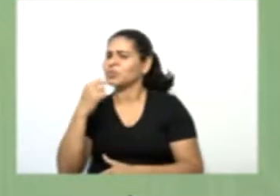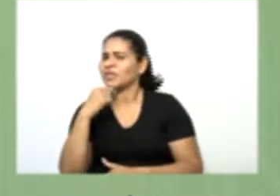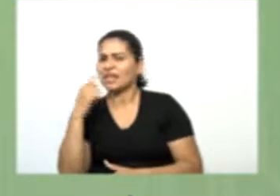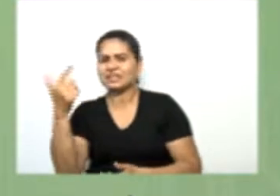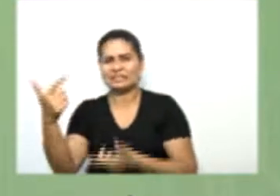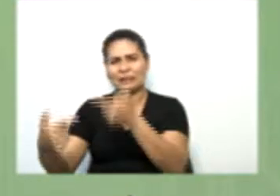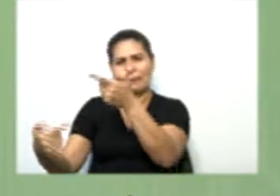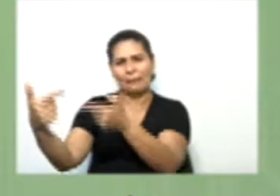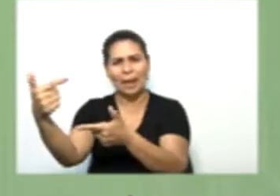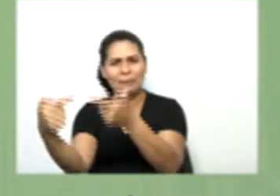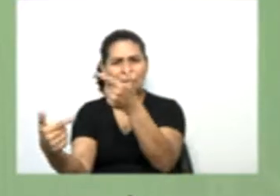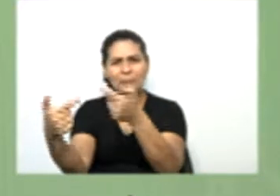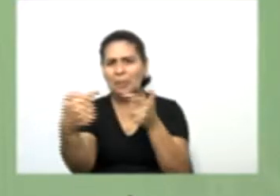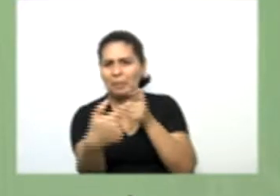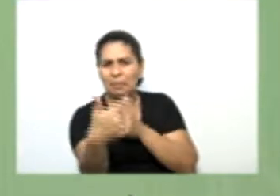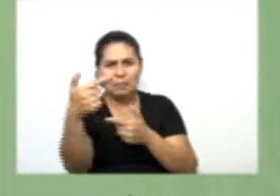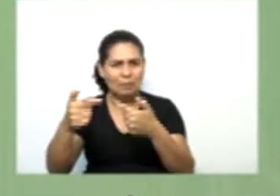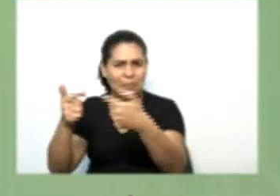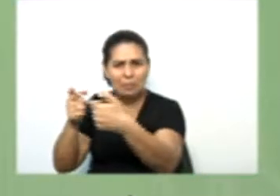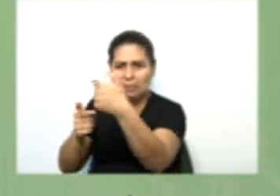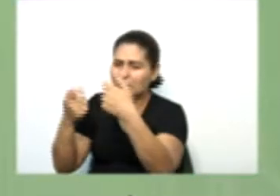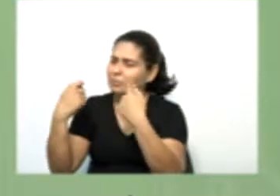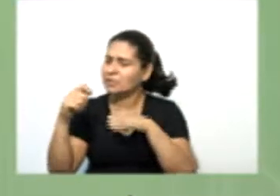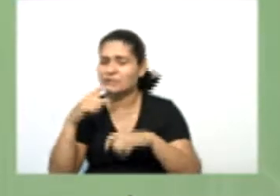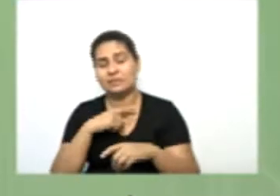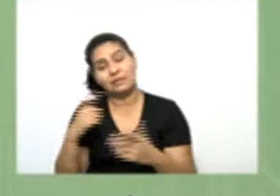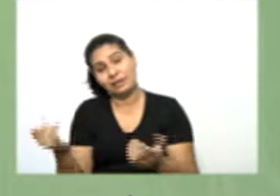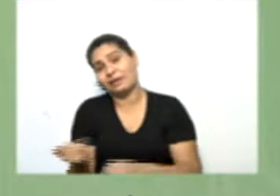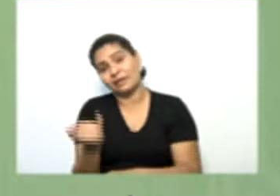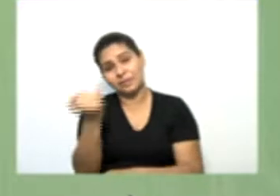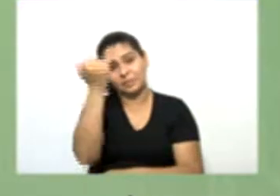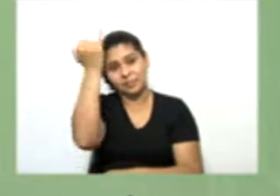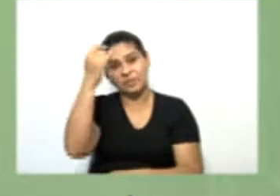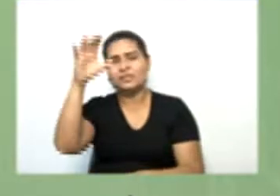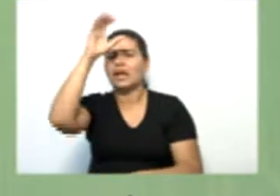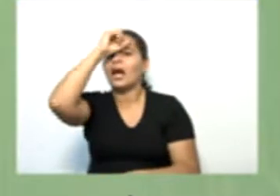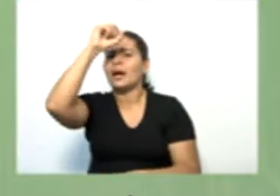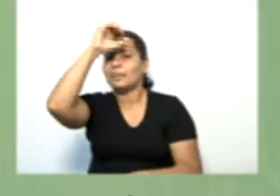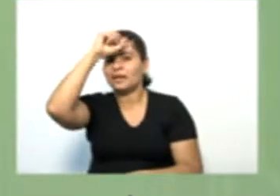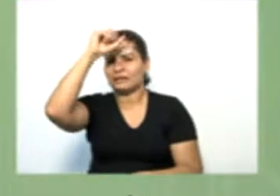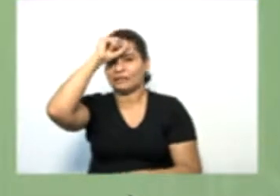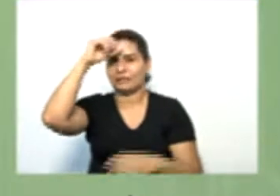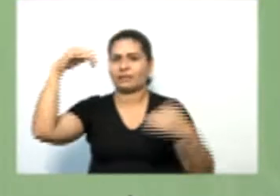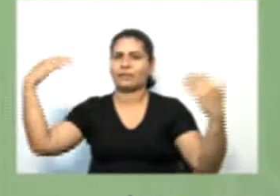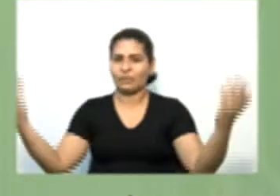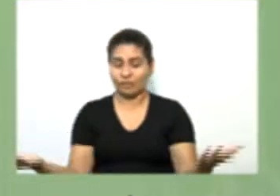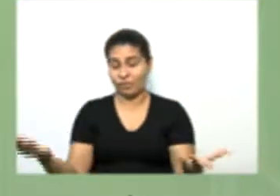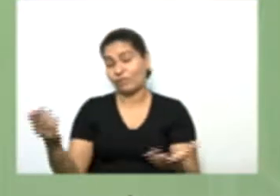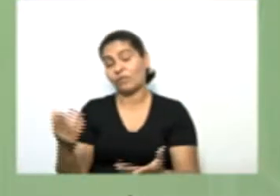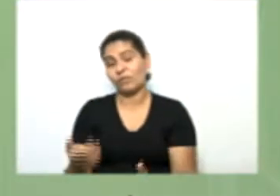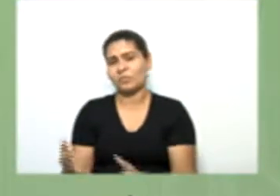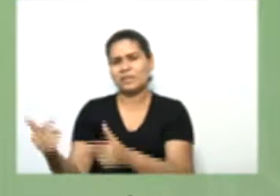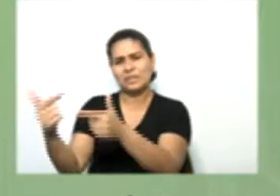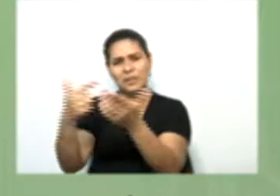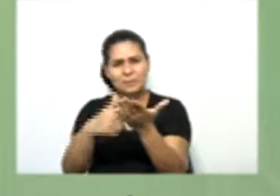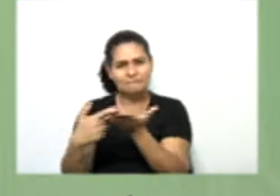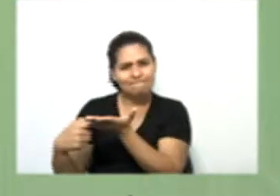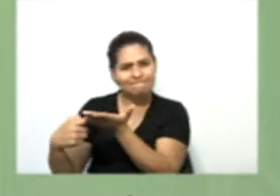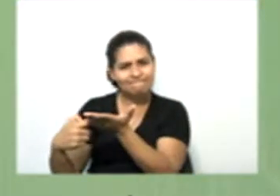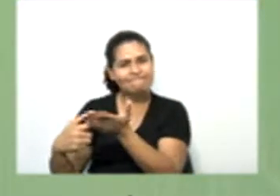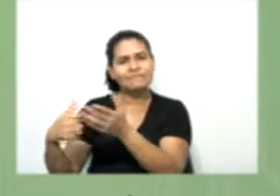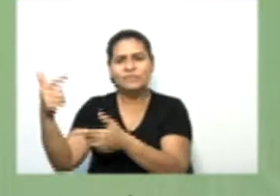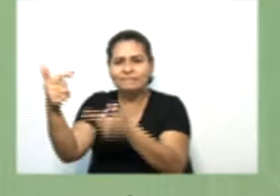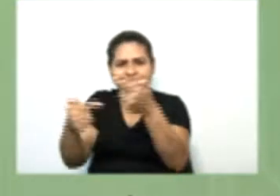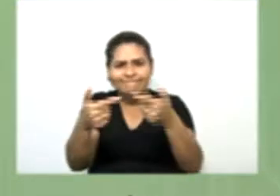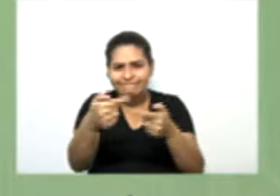não é? Volta e meia nós vamos estar conflitando alguma coisa, por isso que é importante aprender a lidar com esse conflito, tá